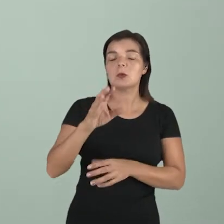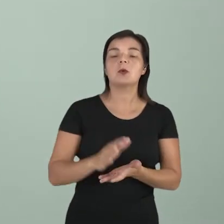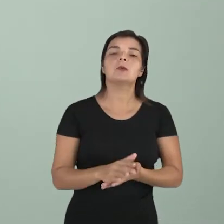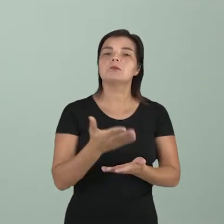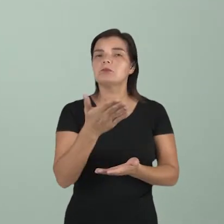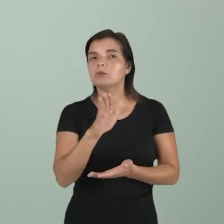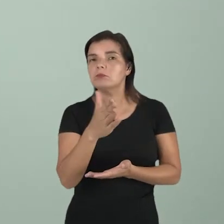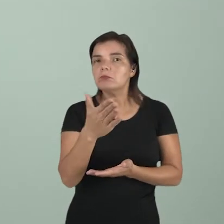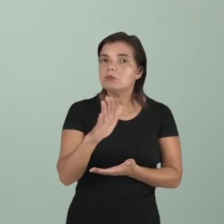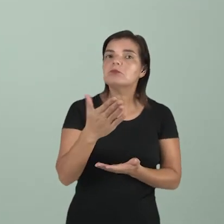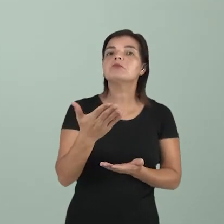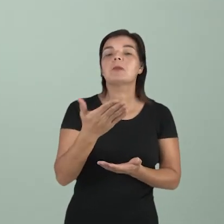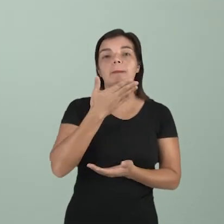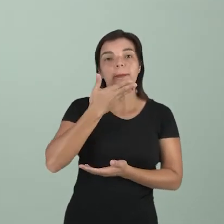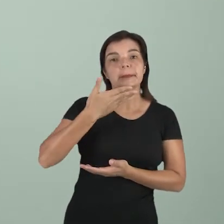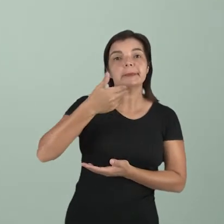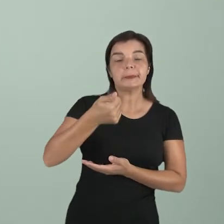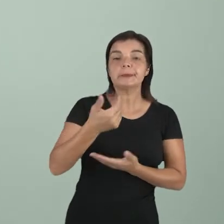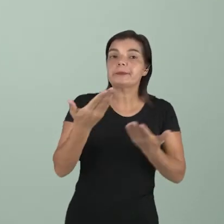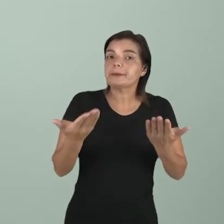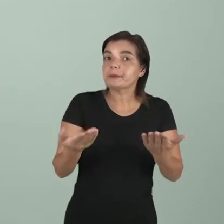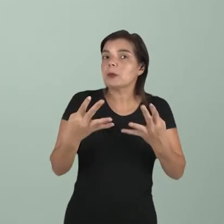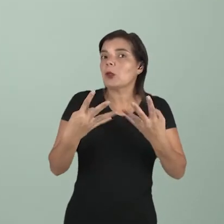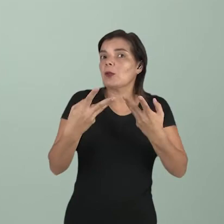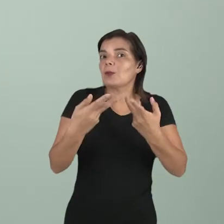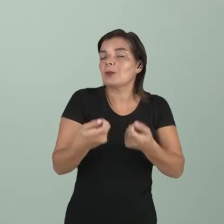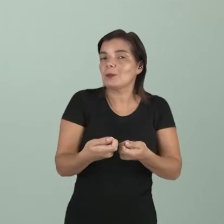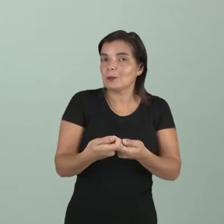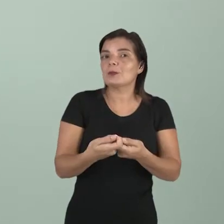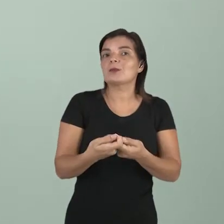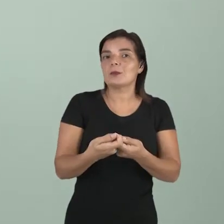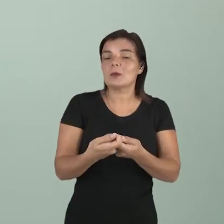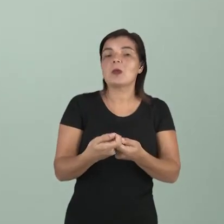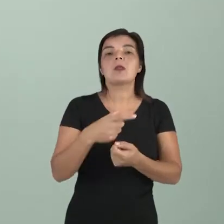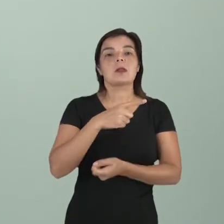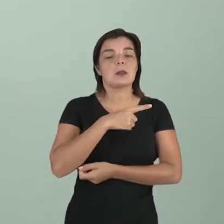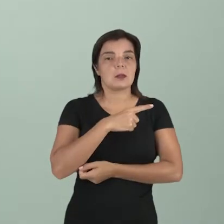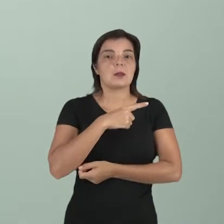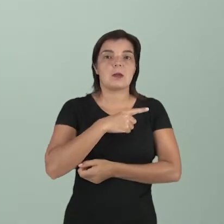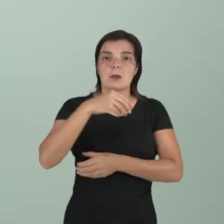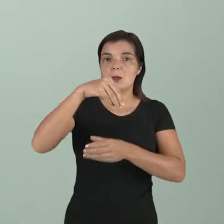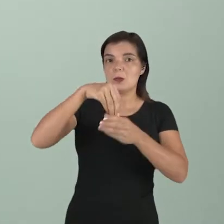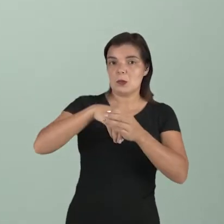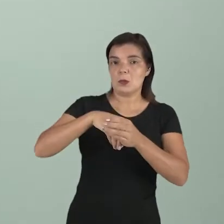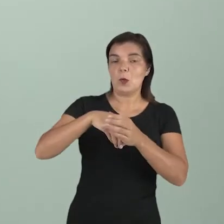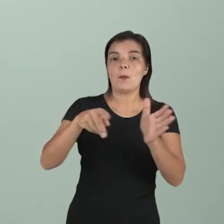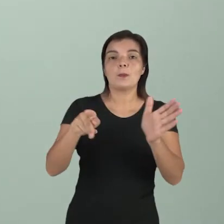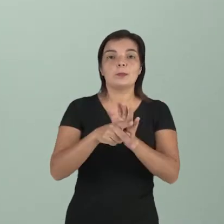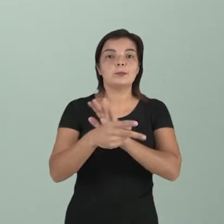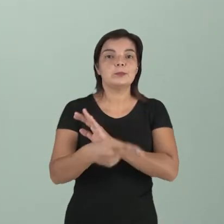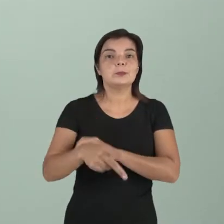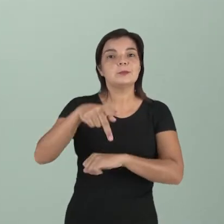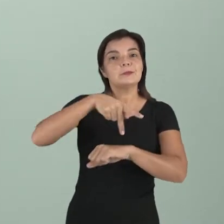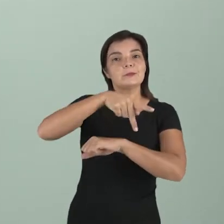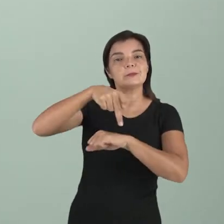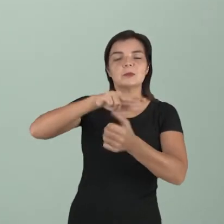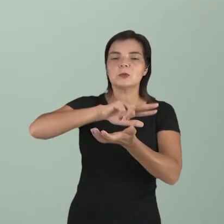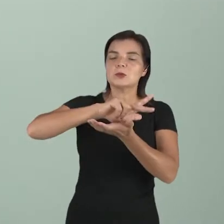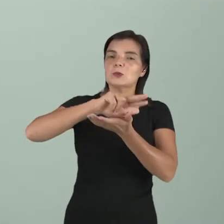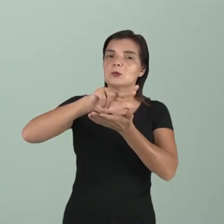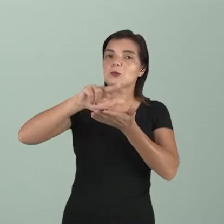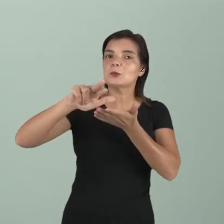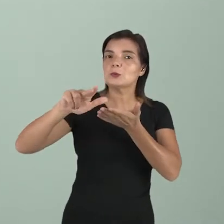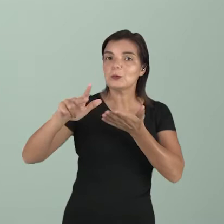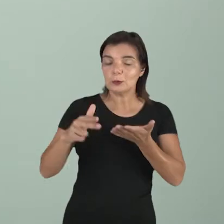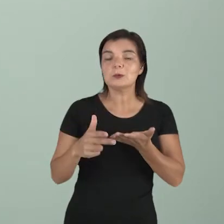que é uma riqueza cultural muito grande que nós temos dentro do território brasileiro. Nós não precisamos, por